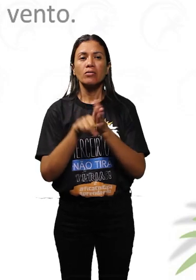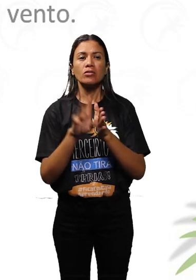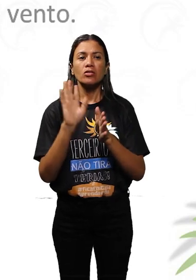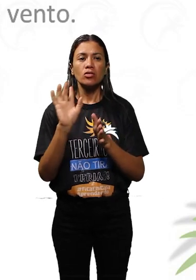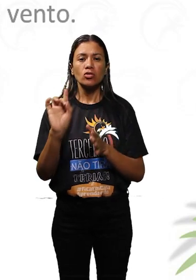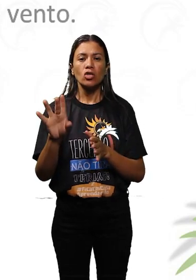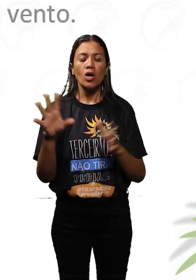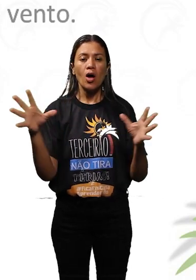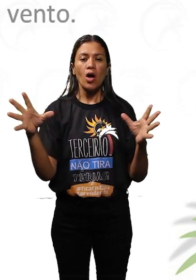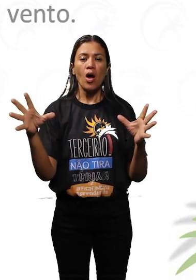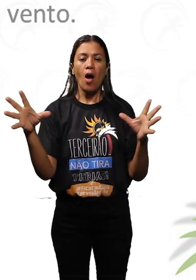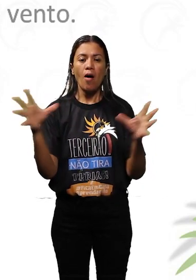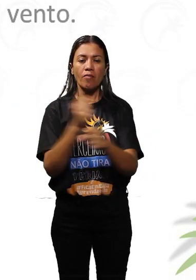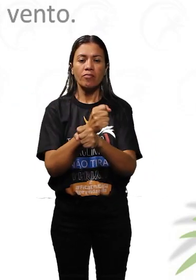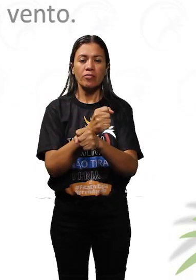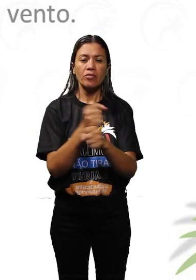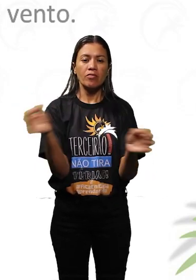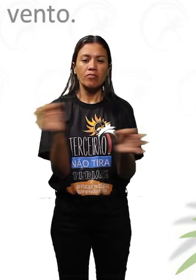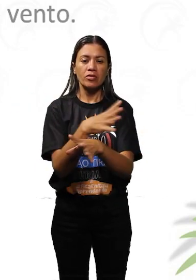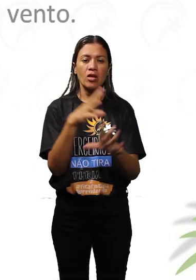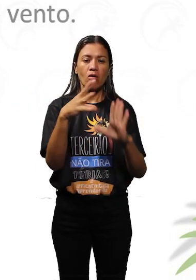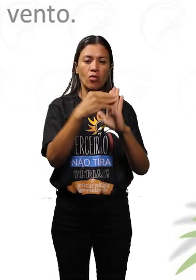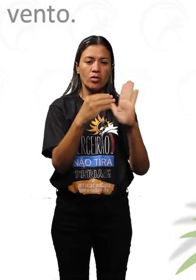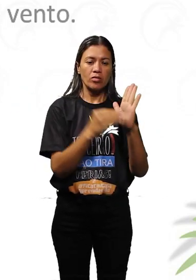gente fechar o conteúdo de vocês, tá bom?